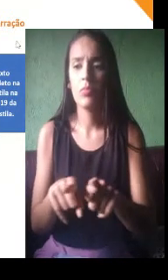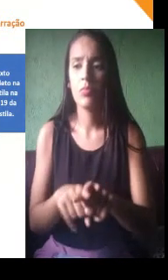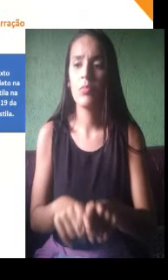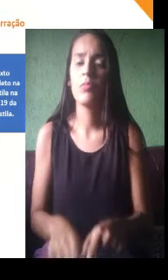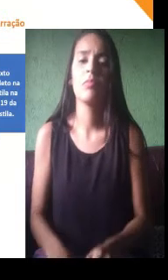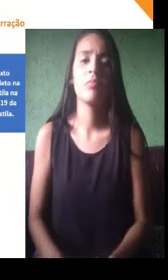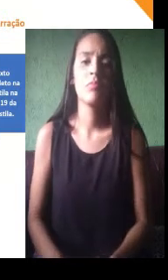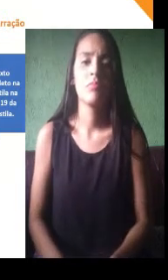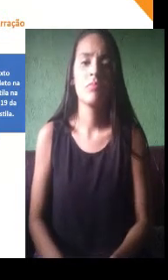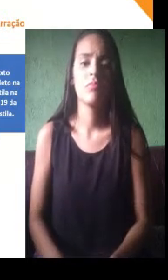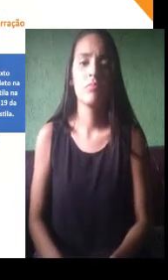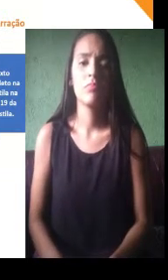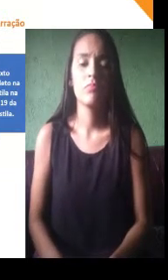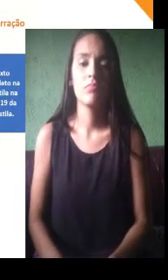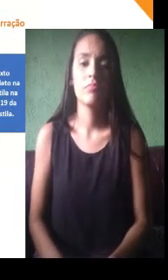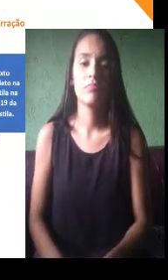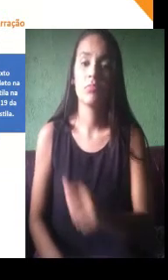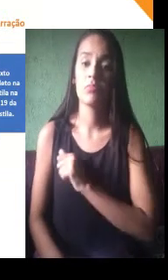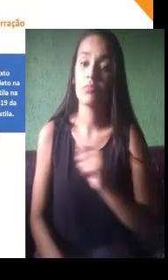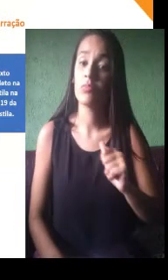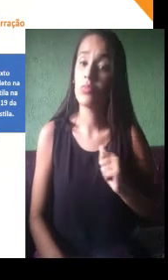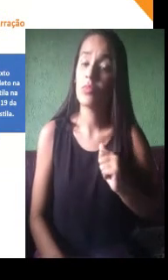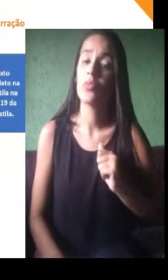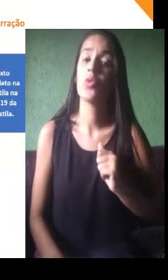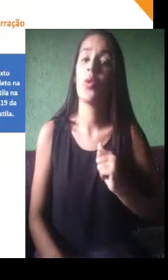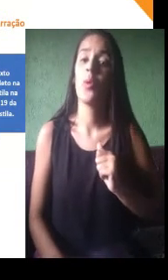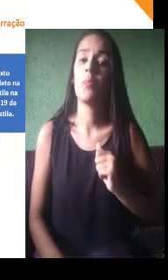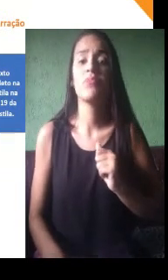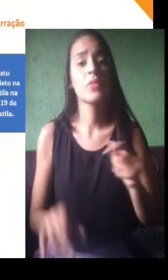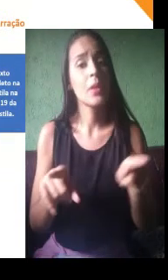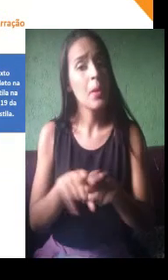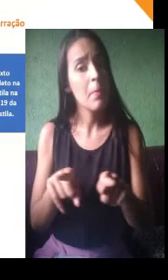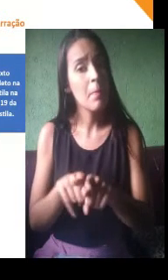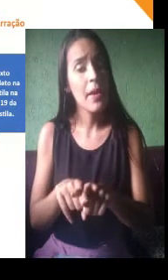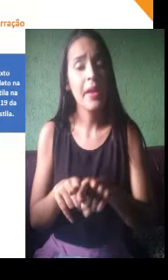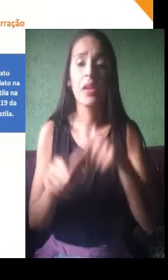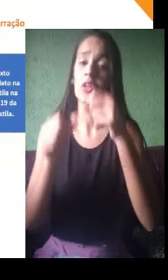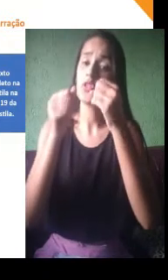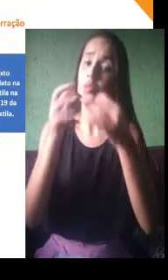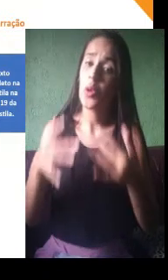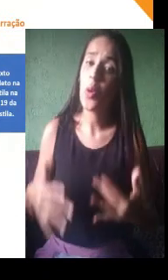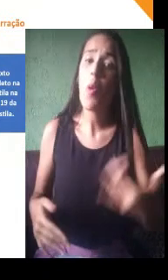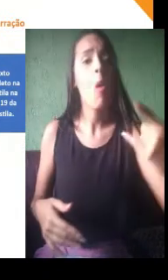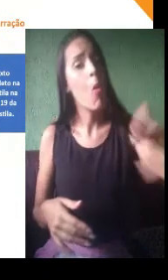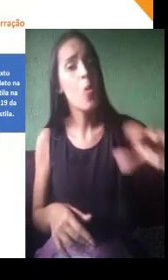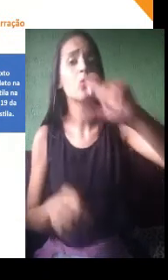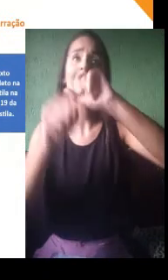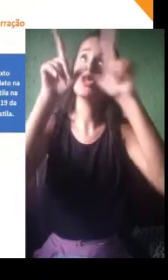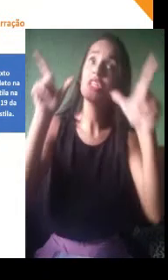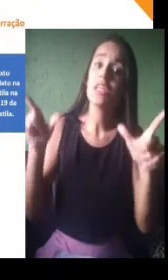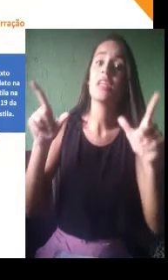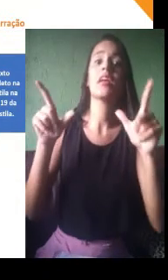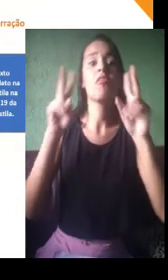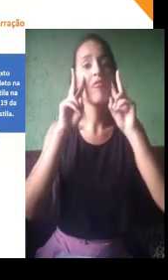o artigo de opinião como um todo, até o próprio nome do gênero já bem indicativo, é a argumentação. Ou seja, as passagens aqui. Se você